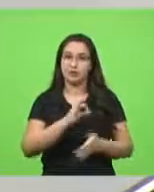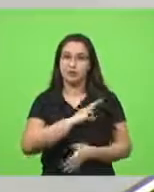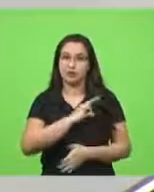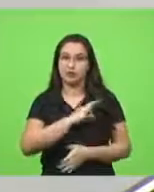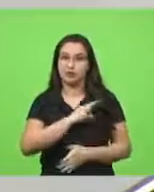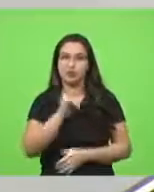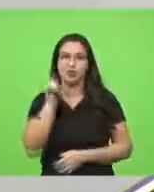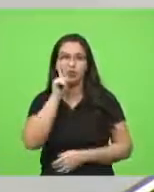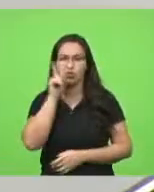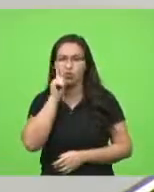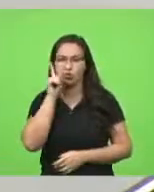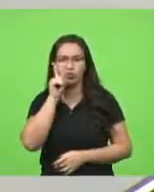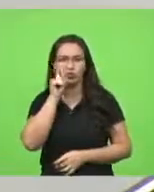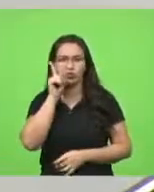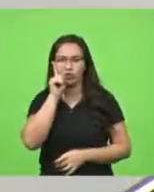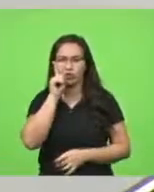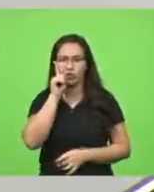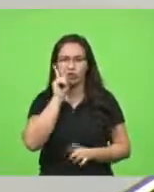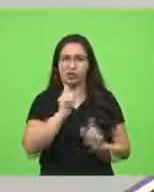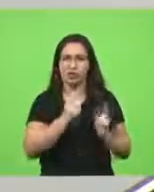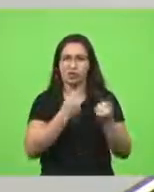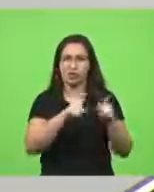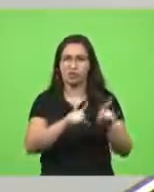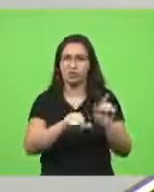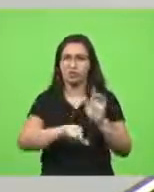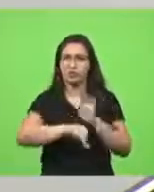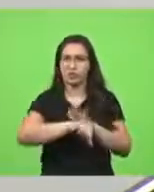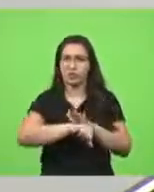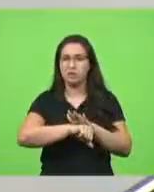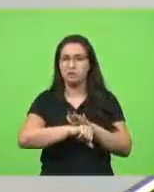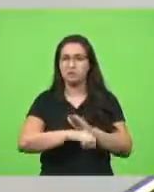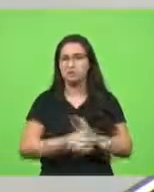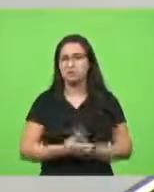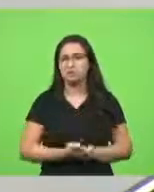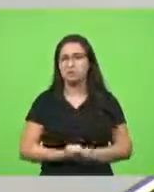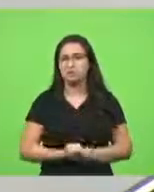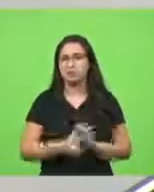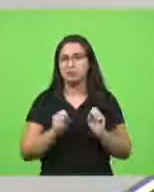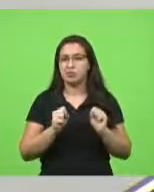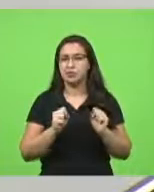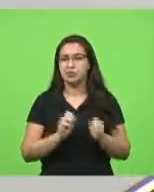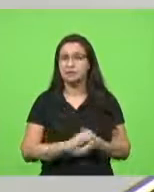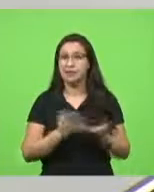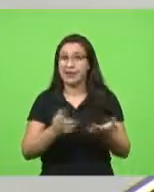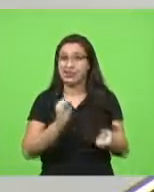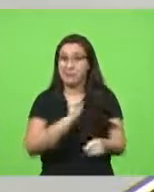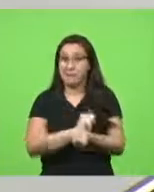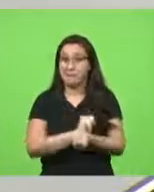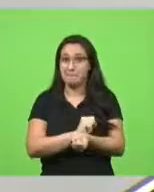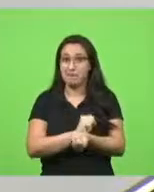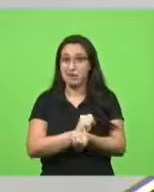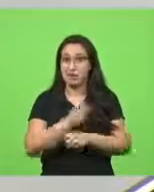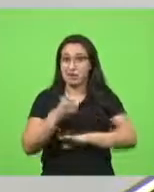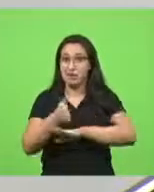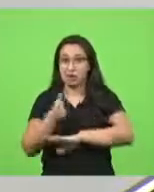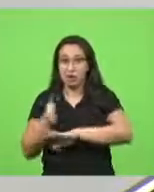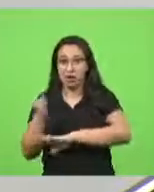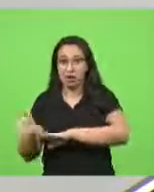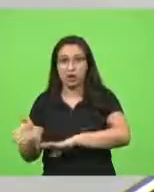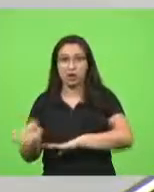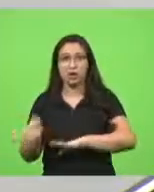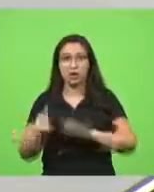dia no combate ao crime, porque pode olhar, não pararam as operações, tanto a polícia